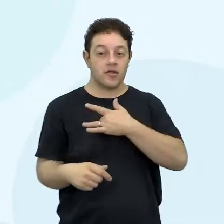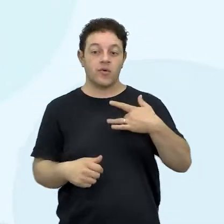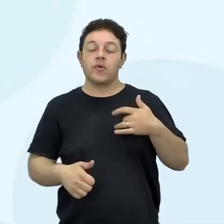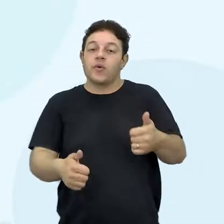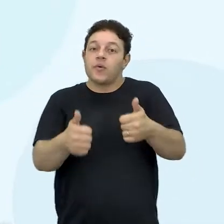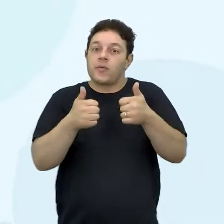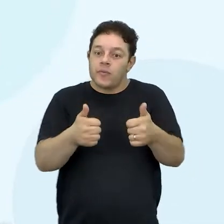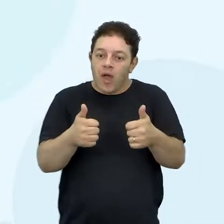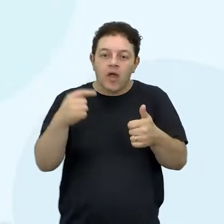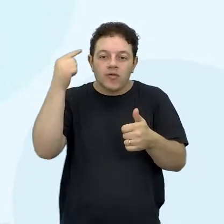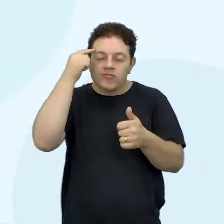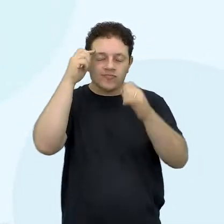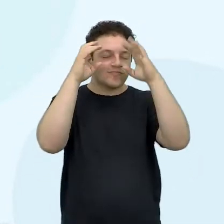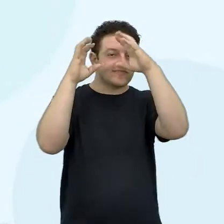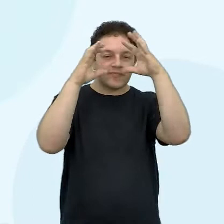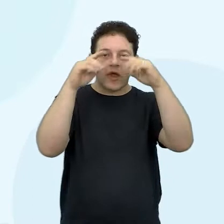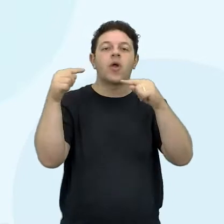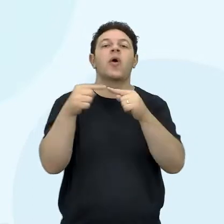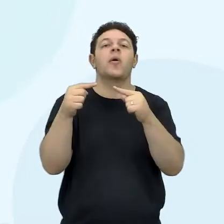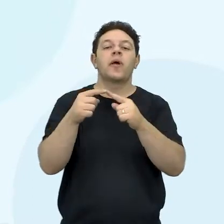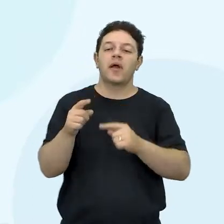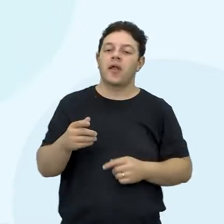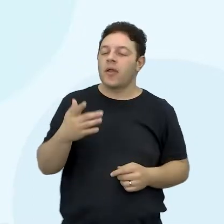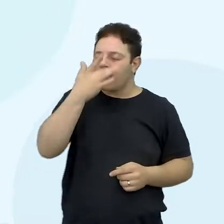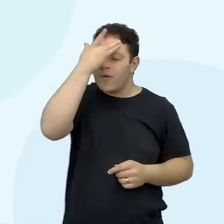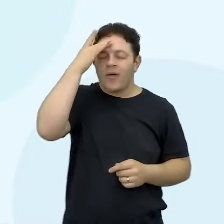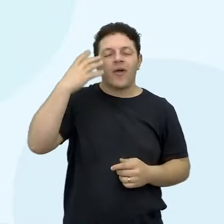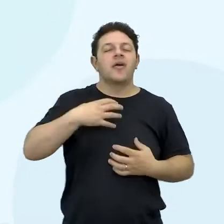bem-estar mental, seria aquela pessoa